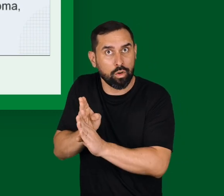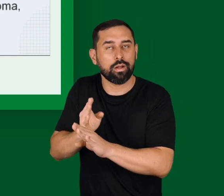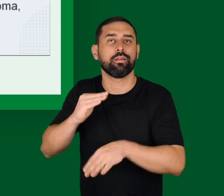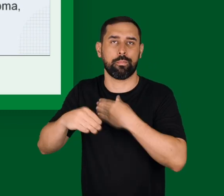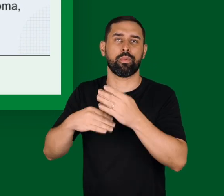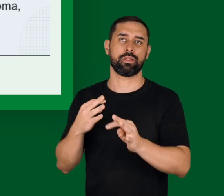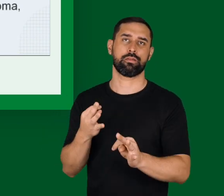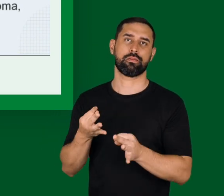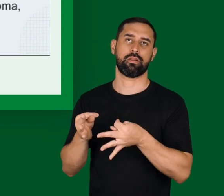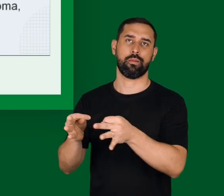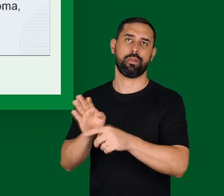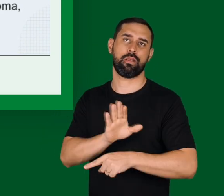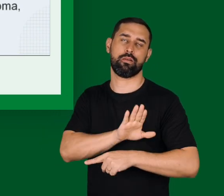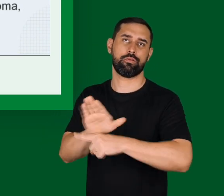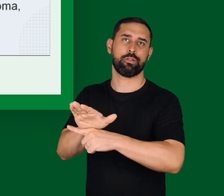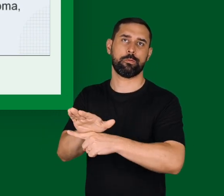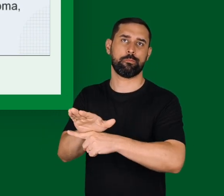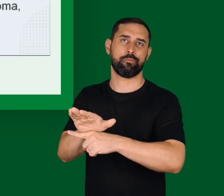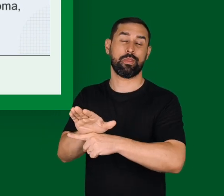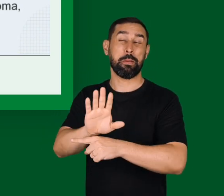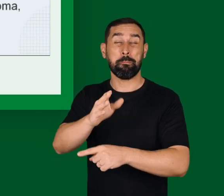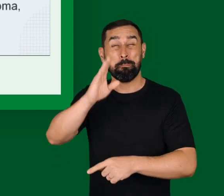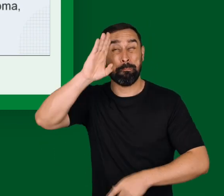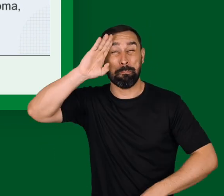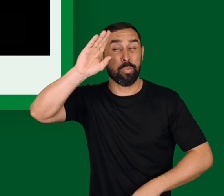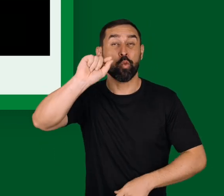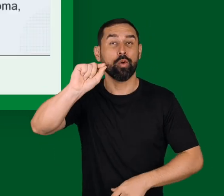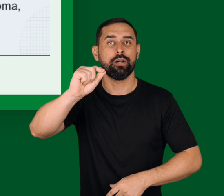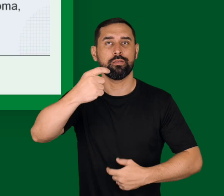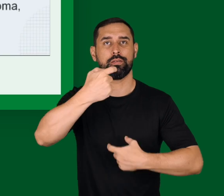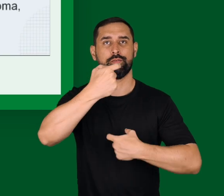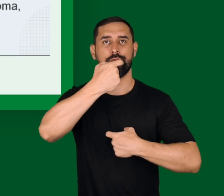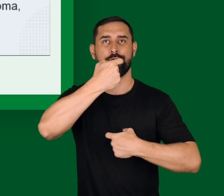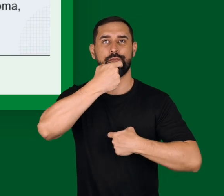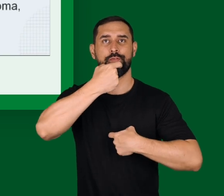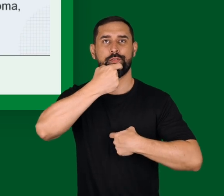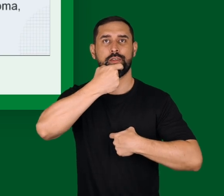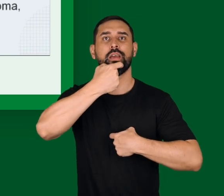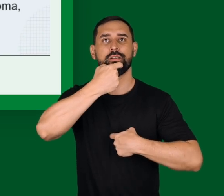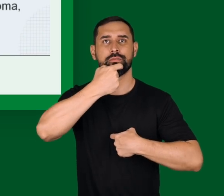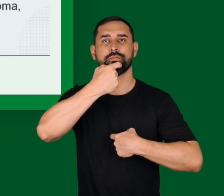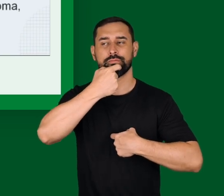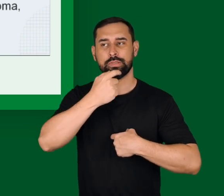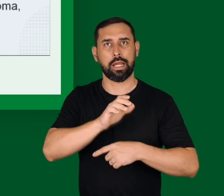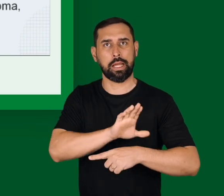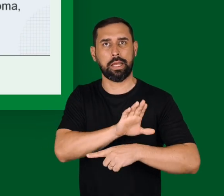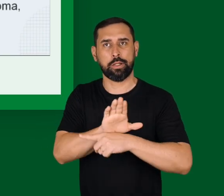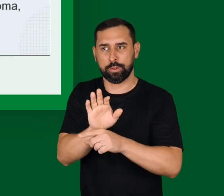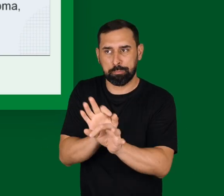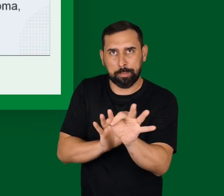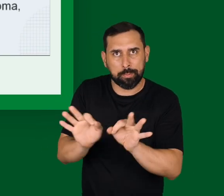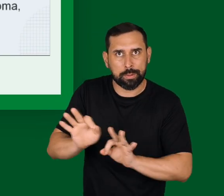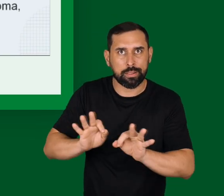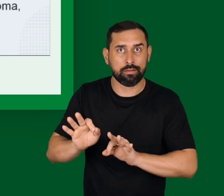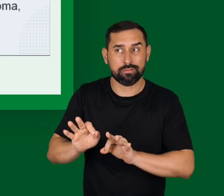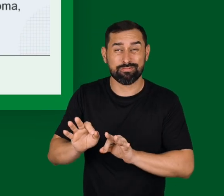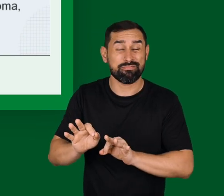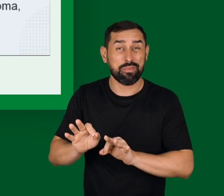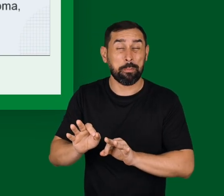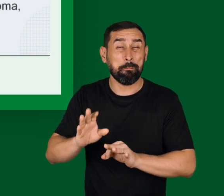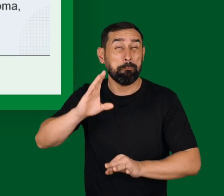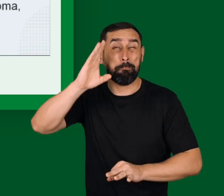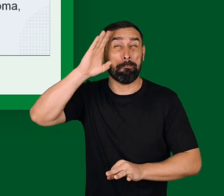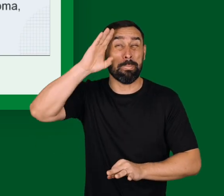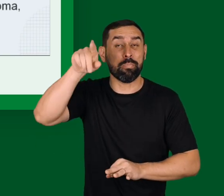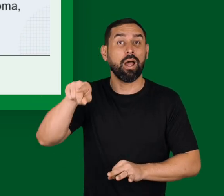precisa identificar para atuar. E a principal questão é garantir via aérea, né? Lembrando que a principal causa